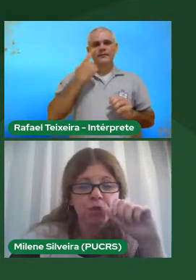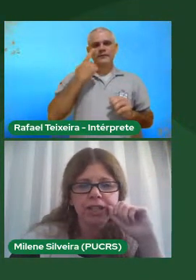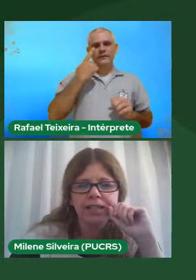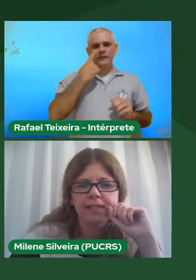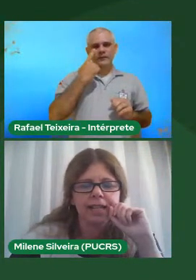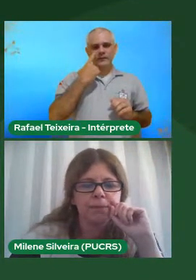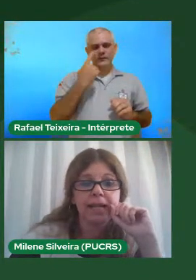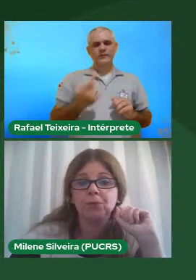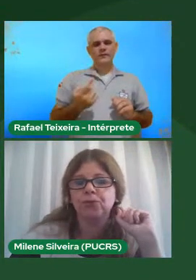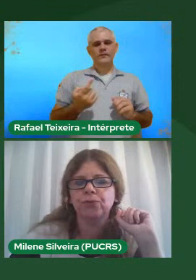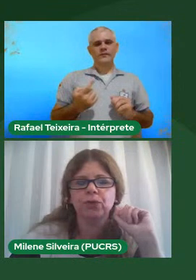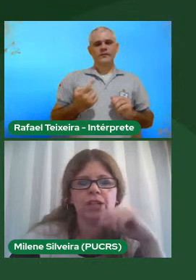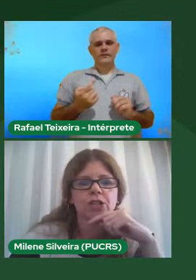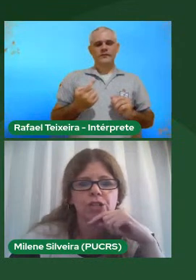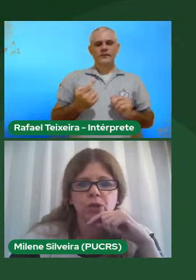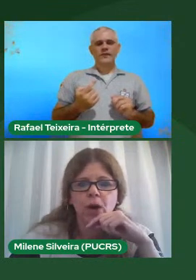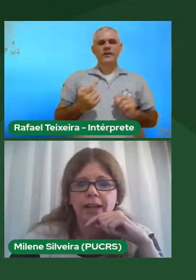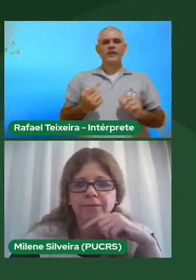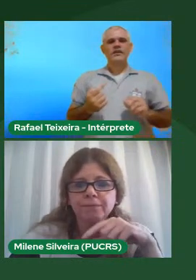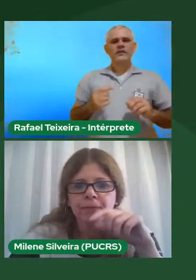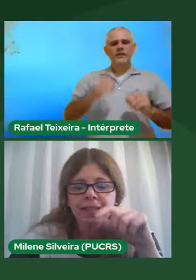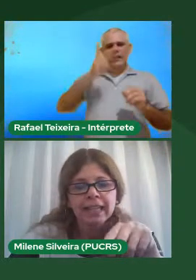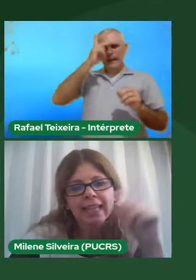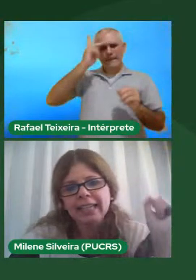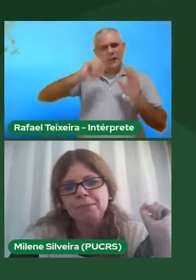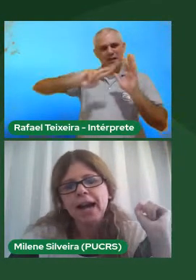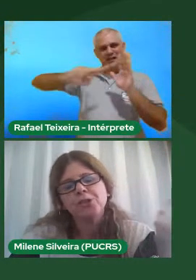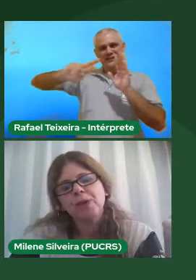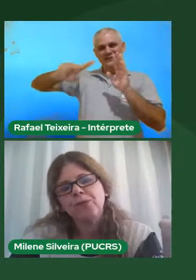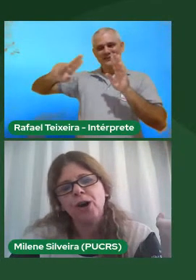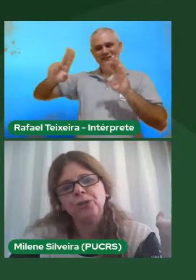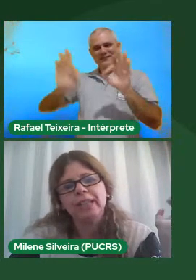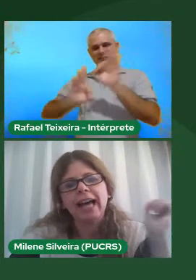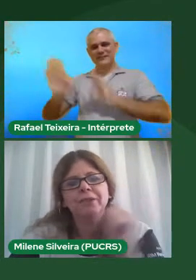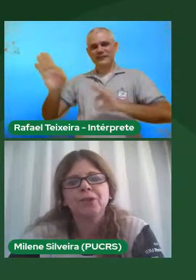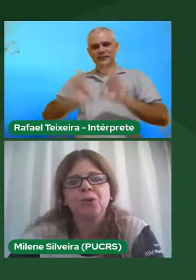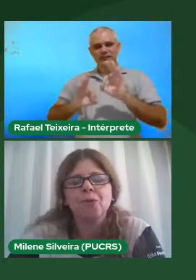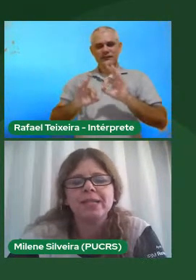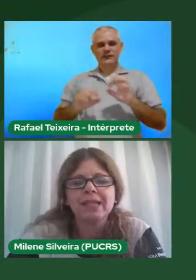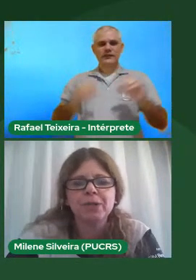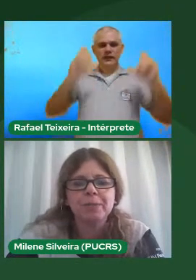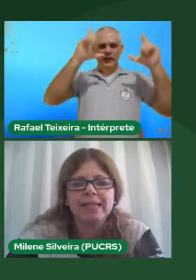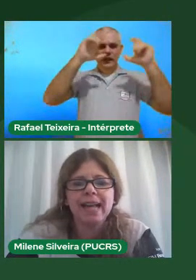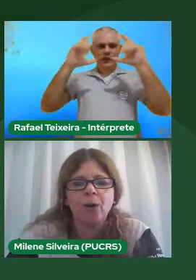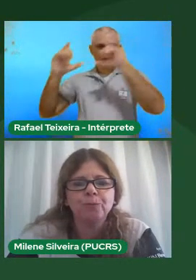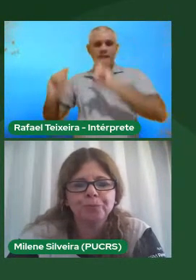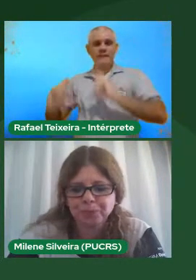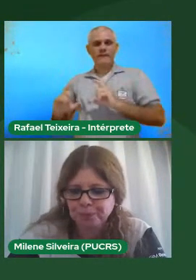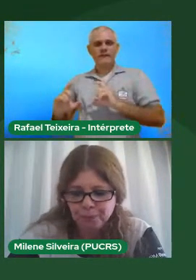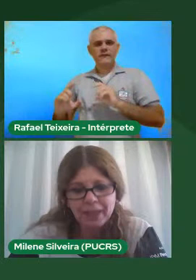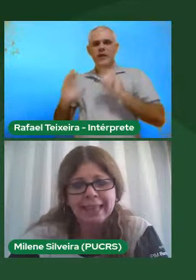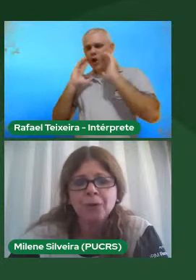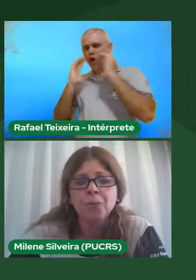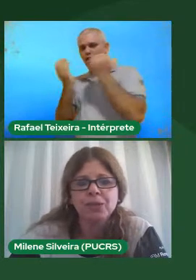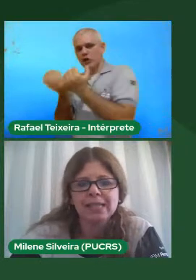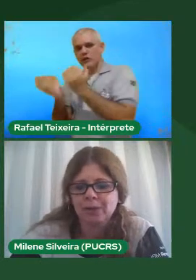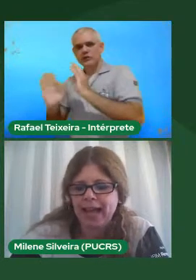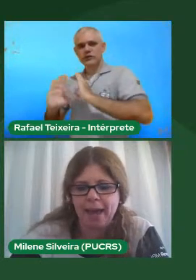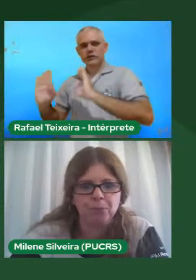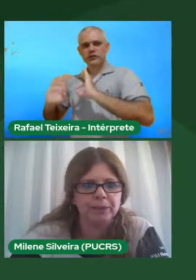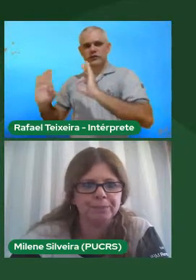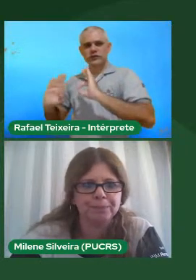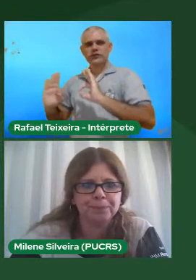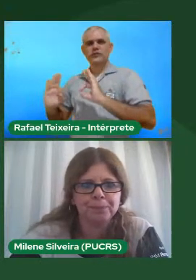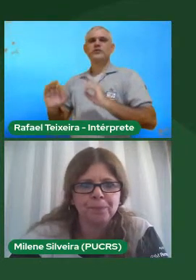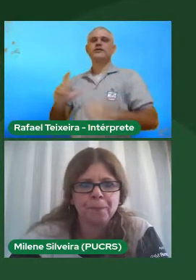com aquelas mochilinhas da IBM no fundo que a gente adora. E aqui embaixo, uma foto da comissão especial da composição